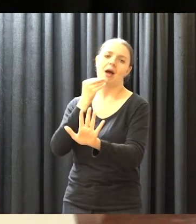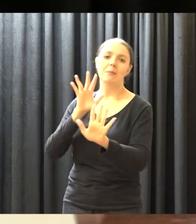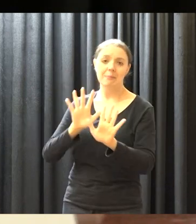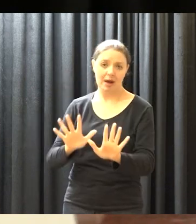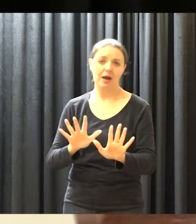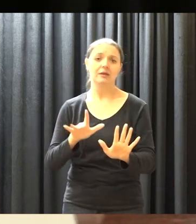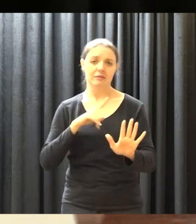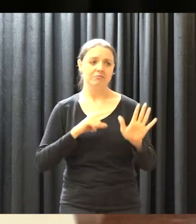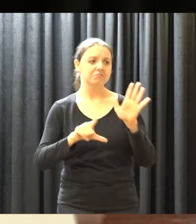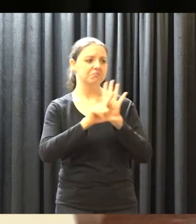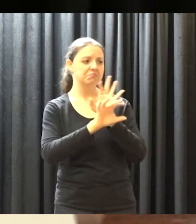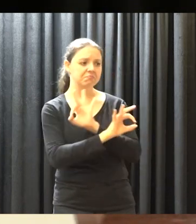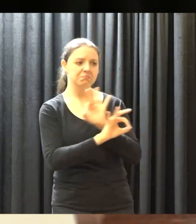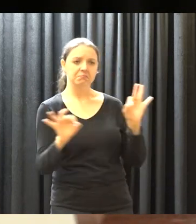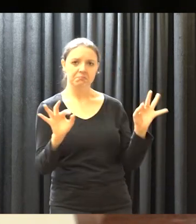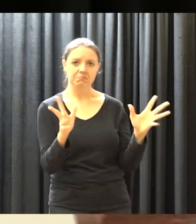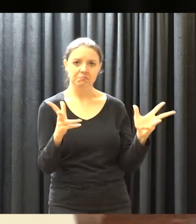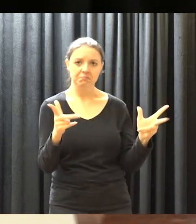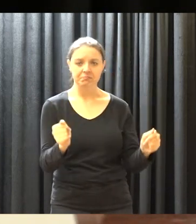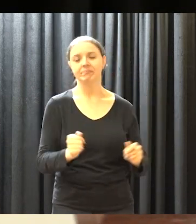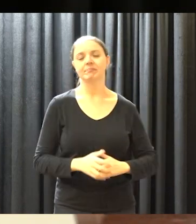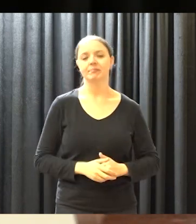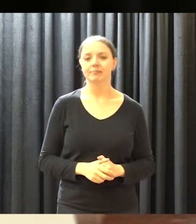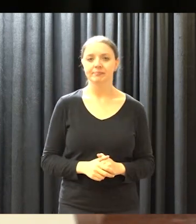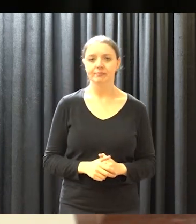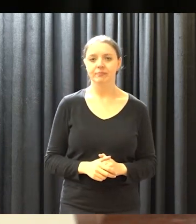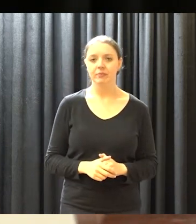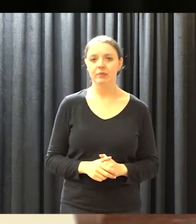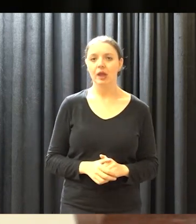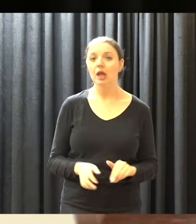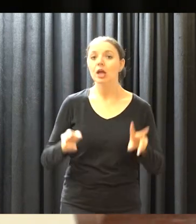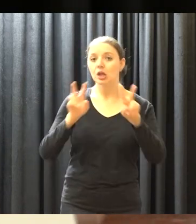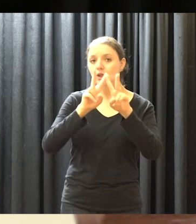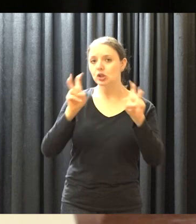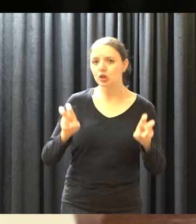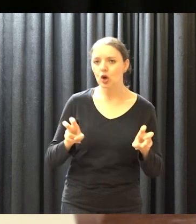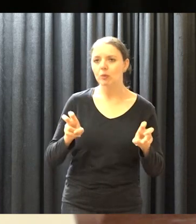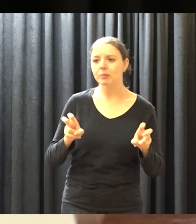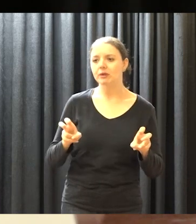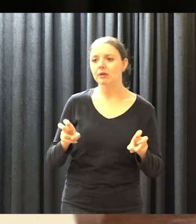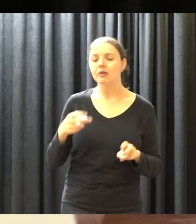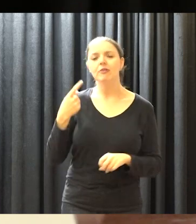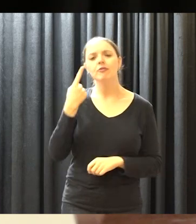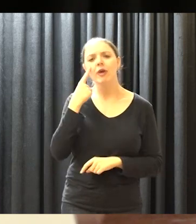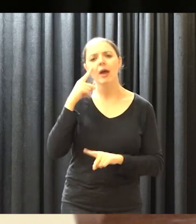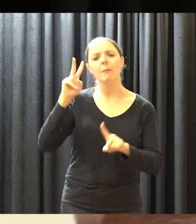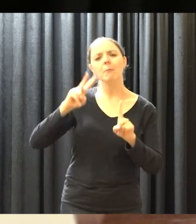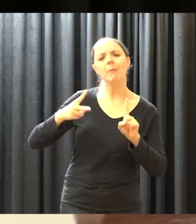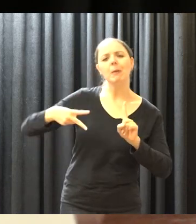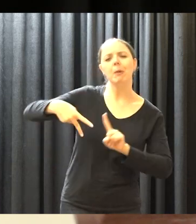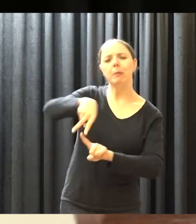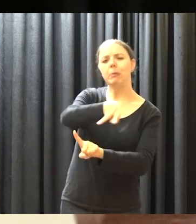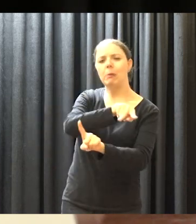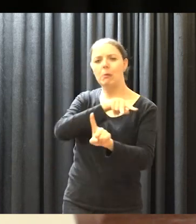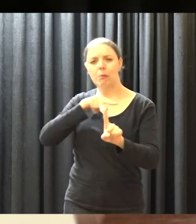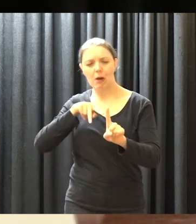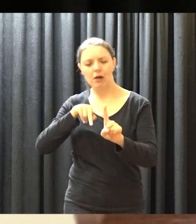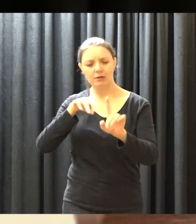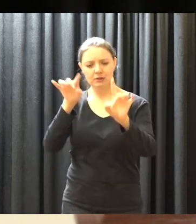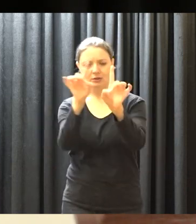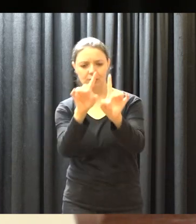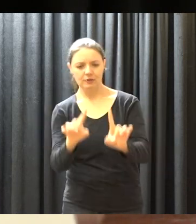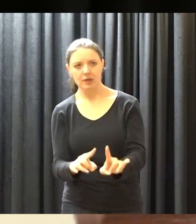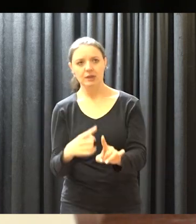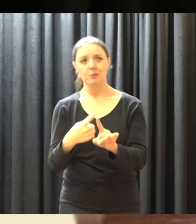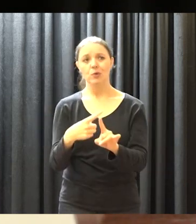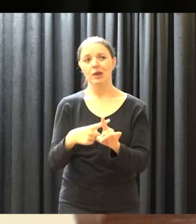Abordei sobre a importância de implementarmos uma análise interseccional da deficiência, uma vez que a experiência da